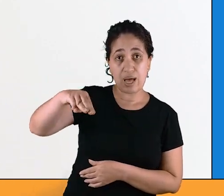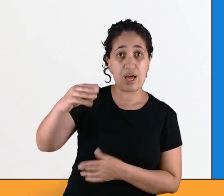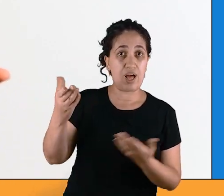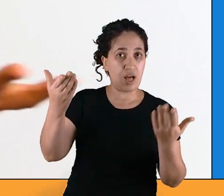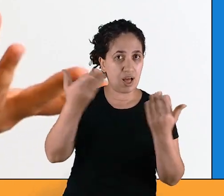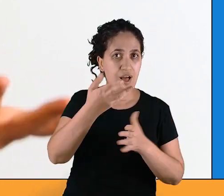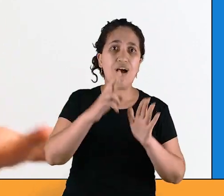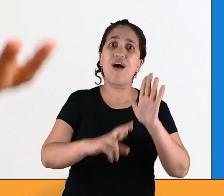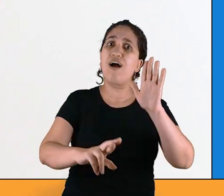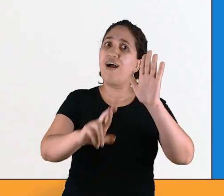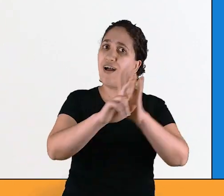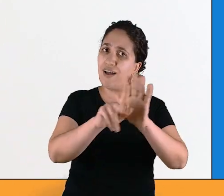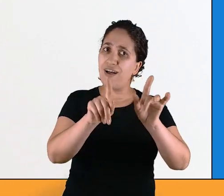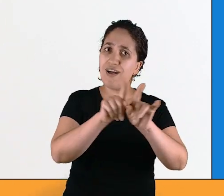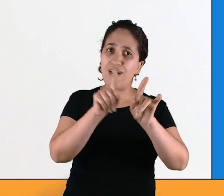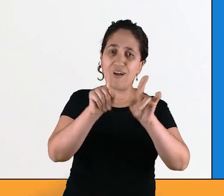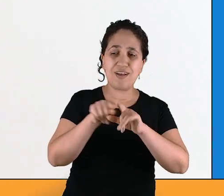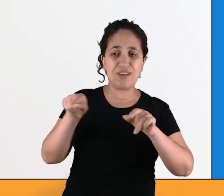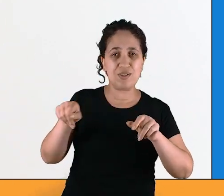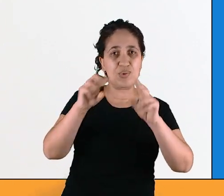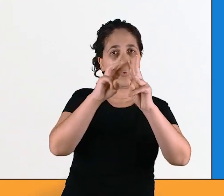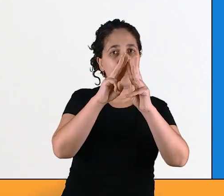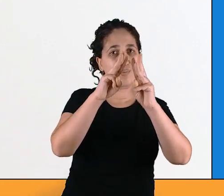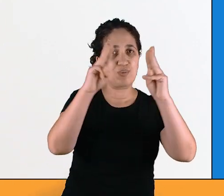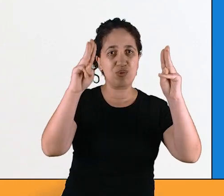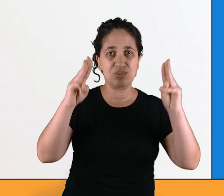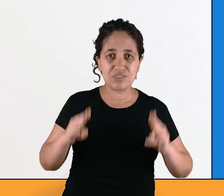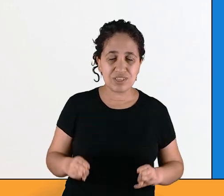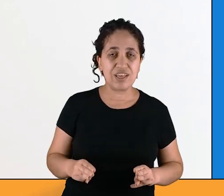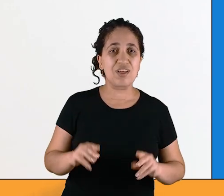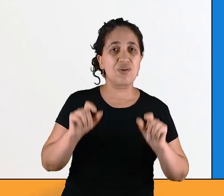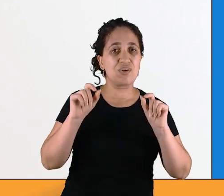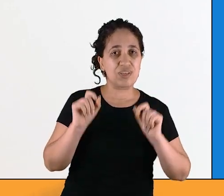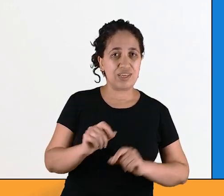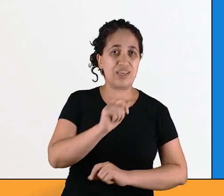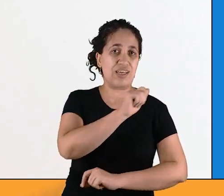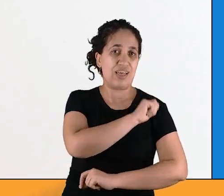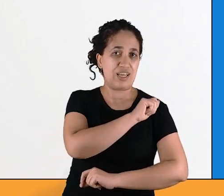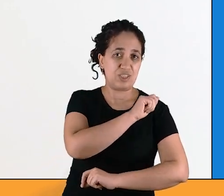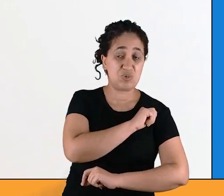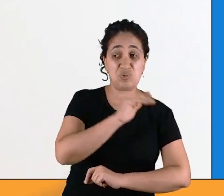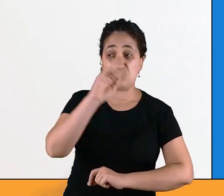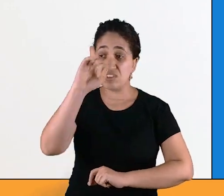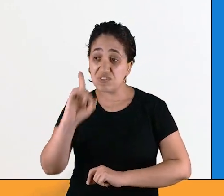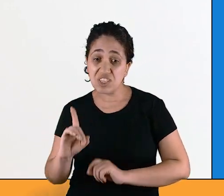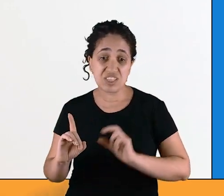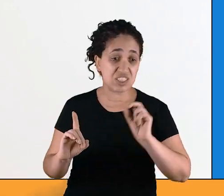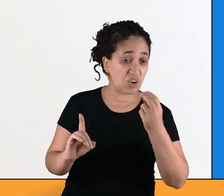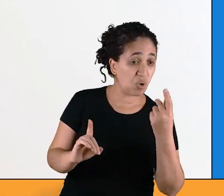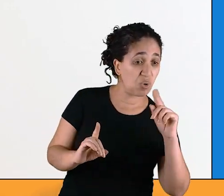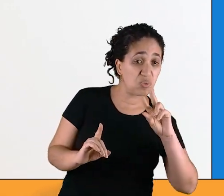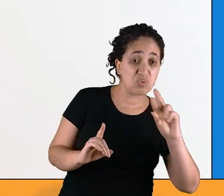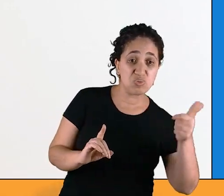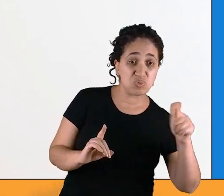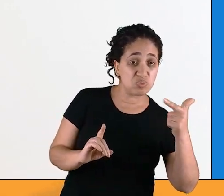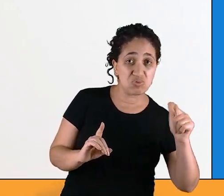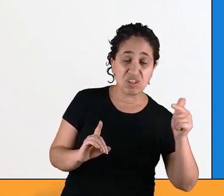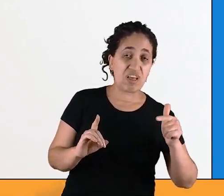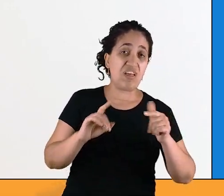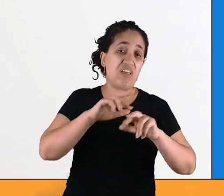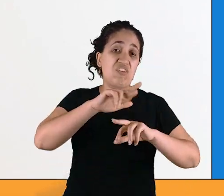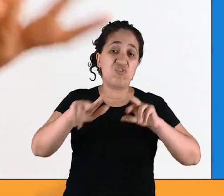uma grande referência e é um museu onde, né, os estudantes com e sem deficiência de